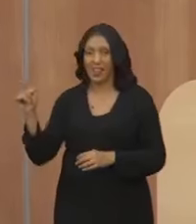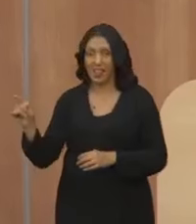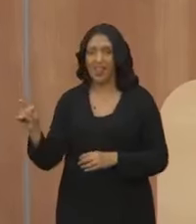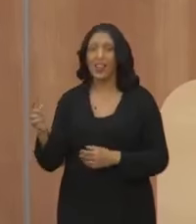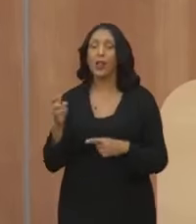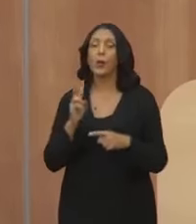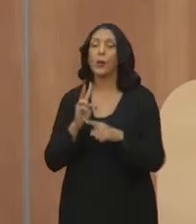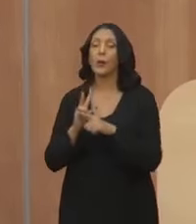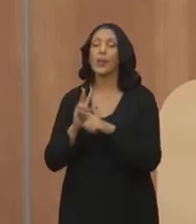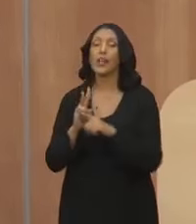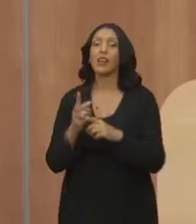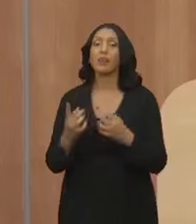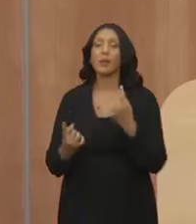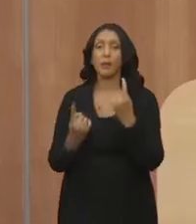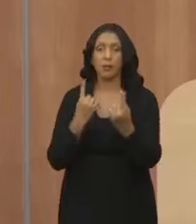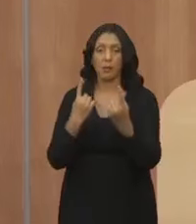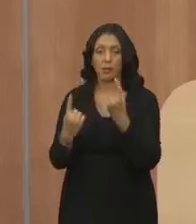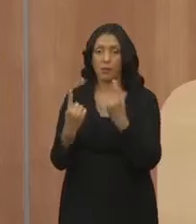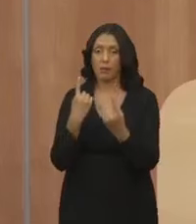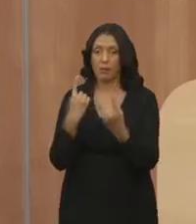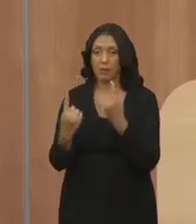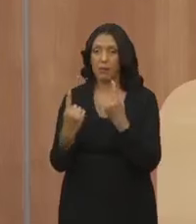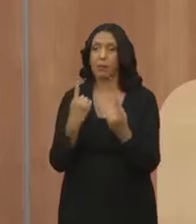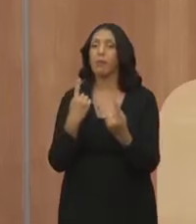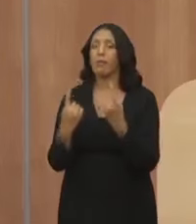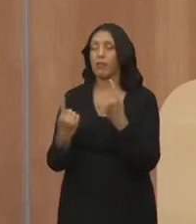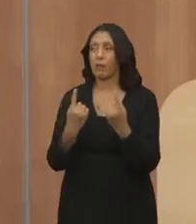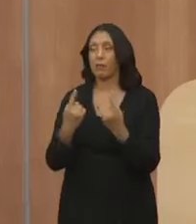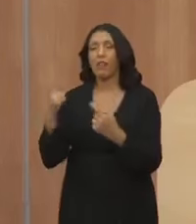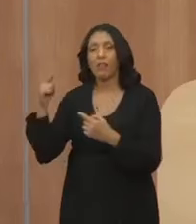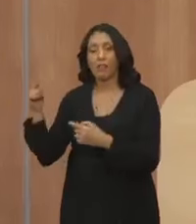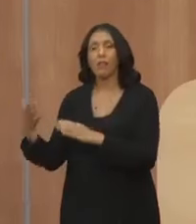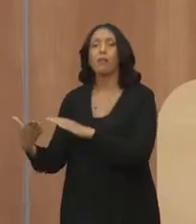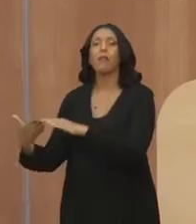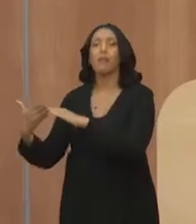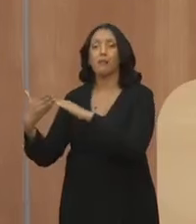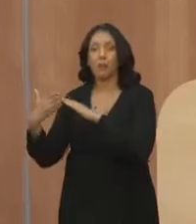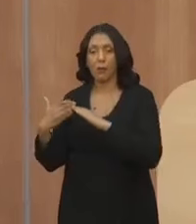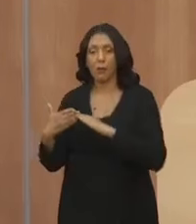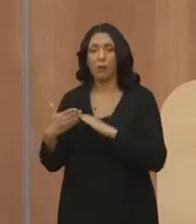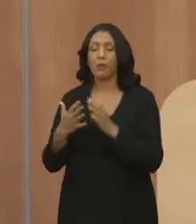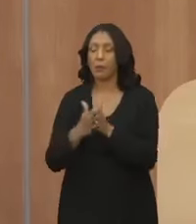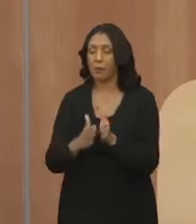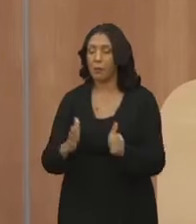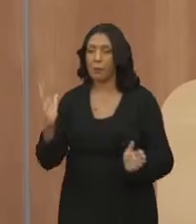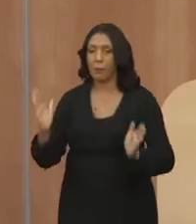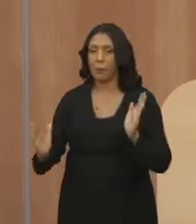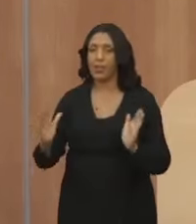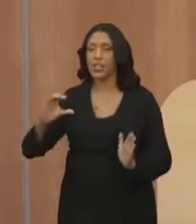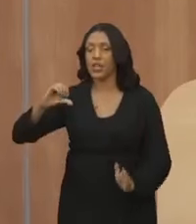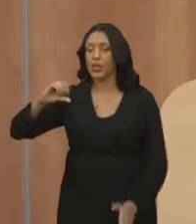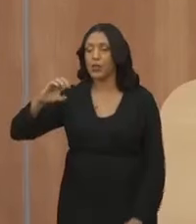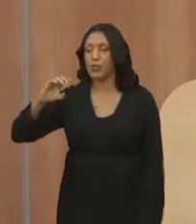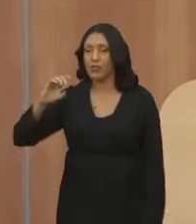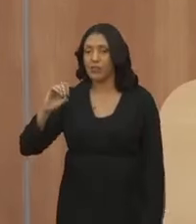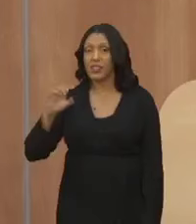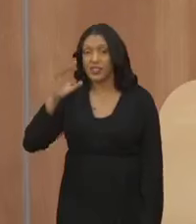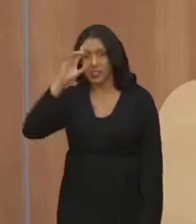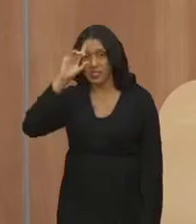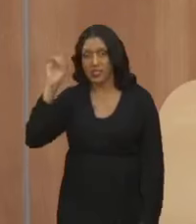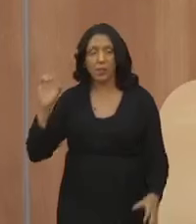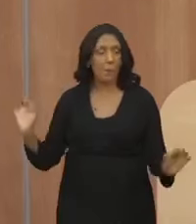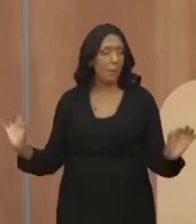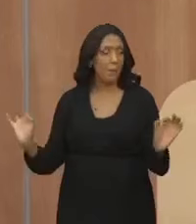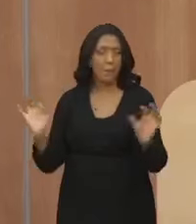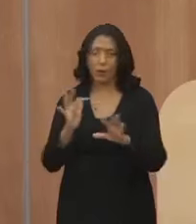daqui 90 dias está pronta a passarela. E foi pronta a passarela. Hoje em dia, é que eu sempre